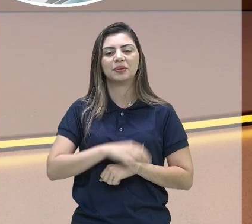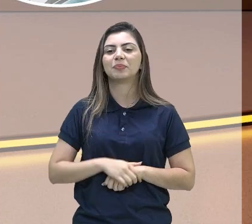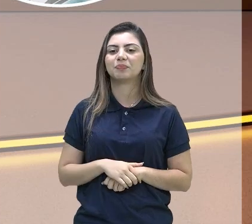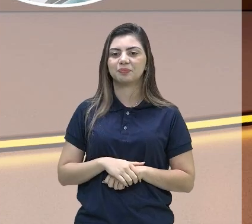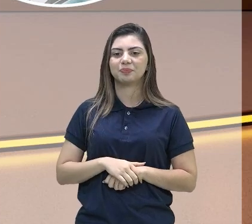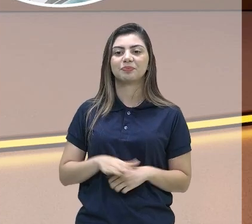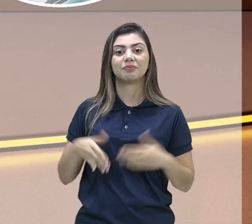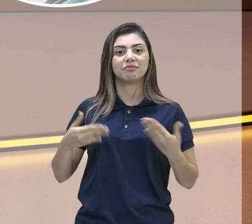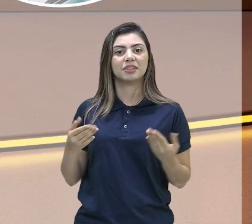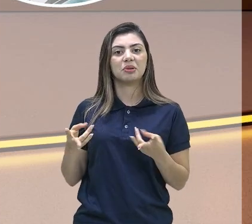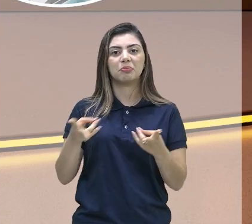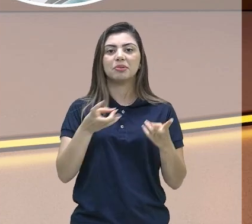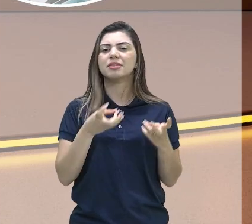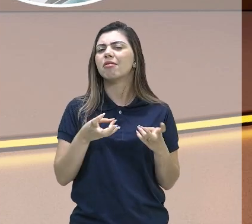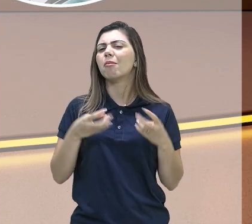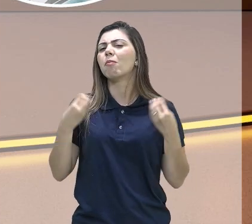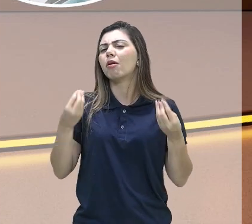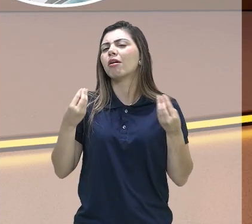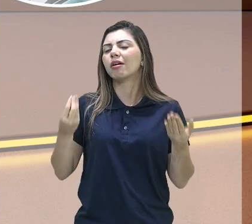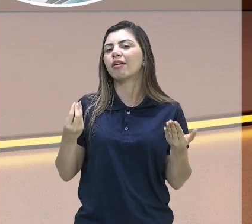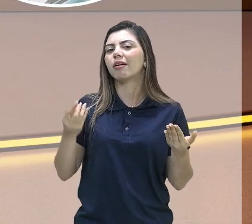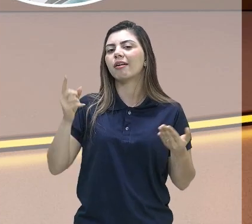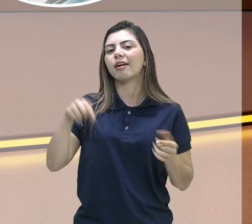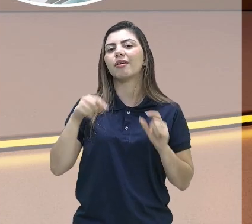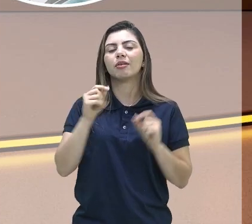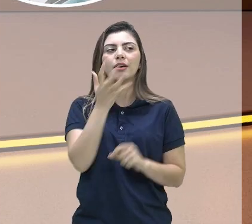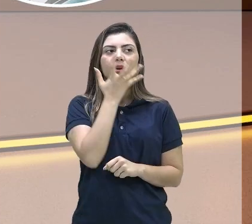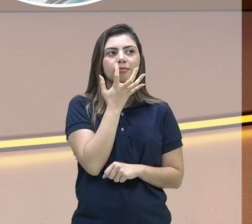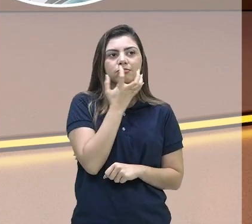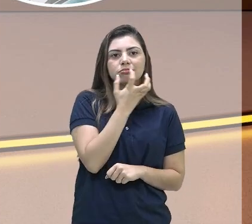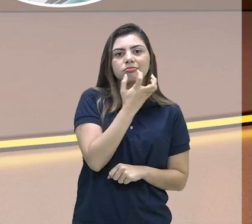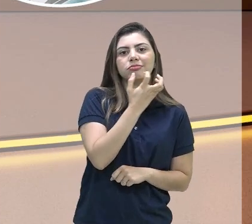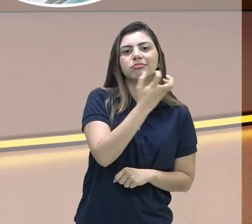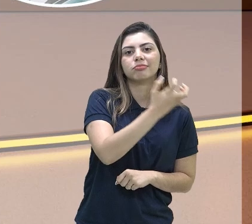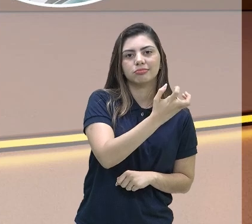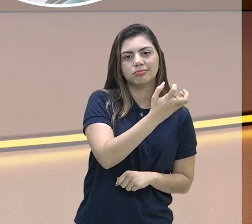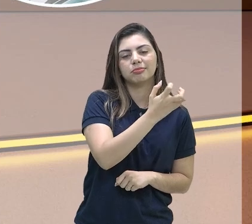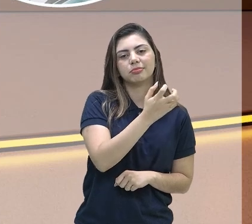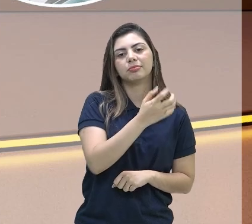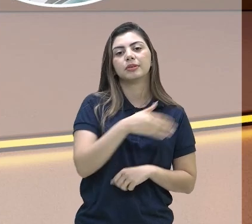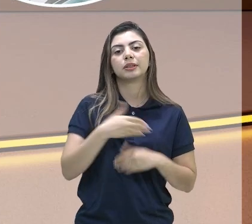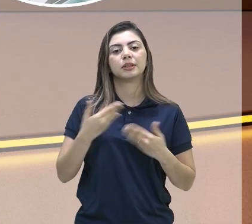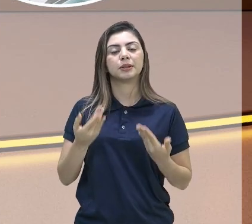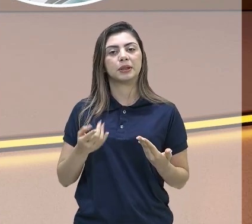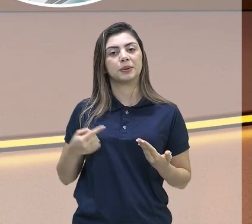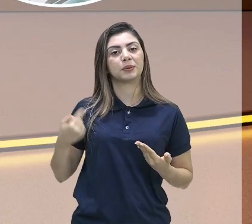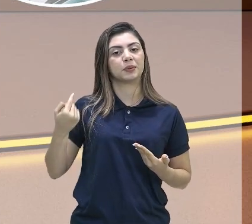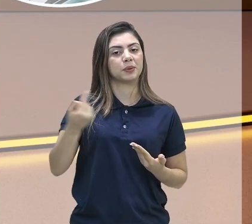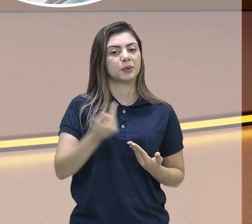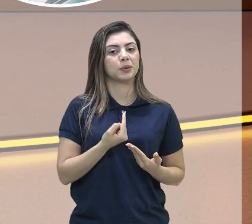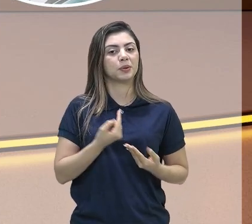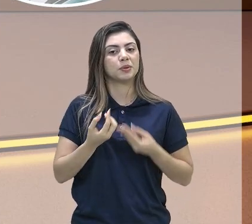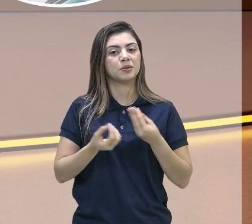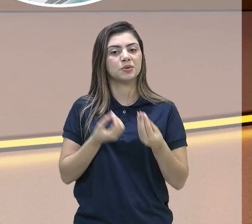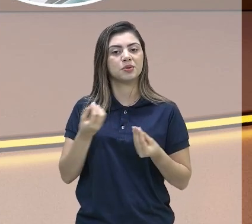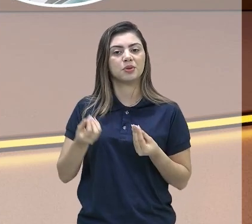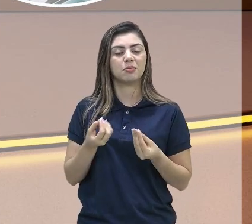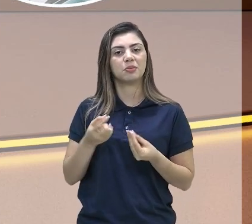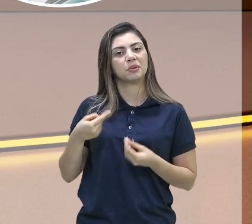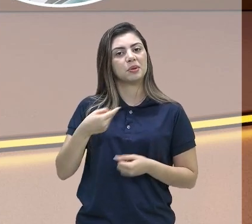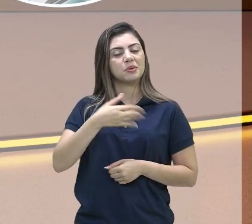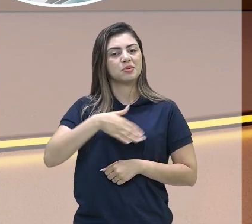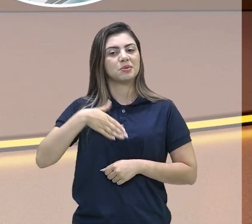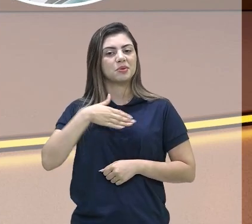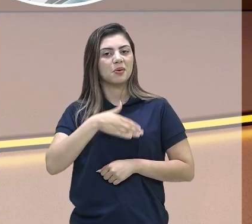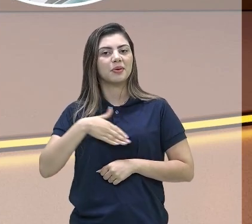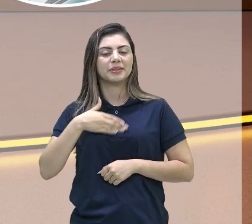que tudo isso é para atrair o espectador. E nós, no final, acabamos gostando.